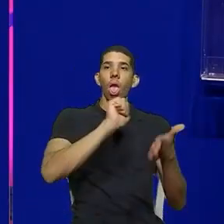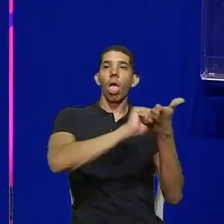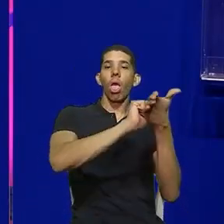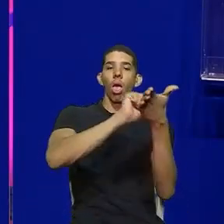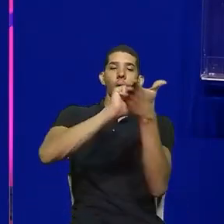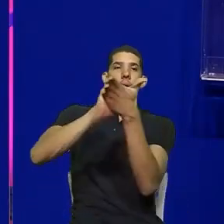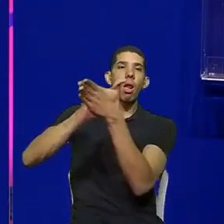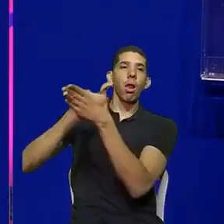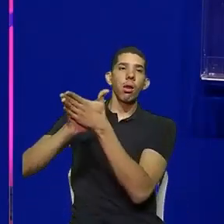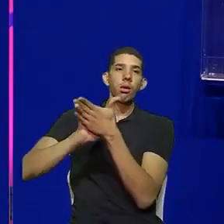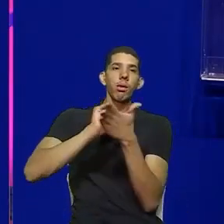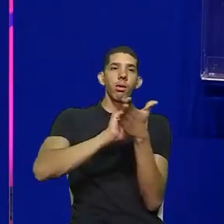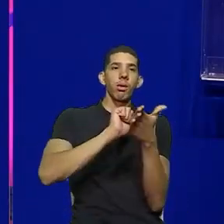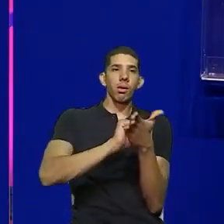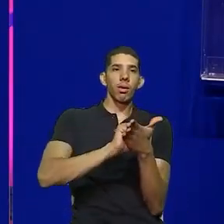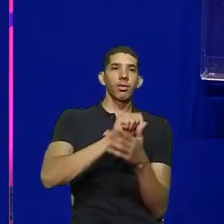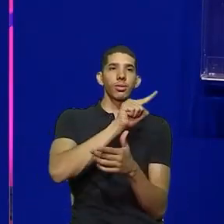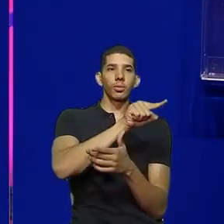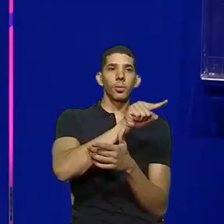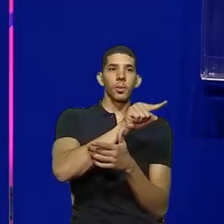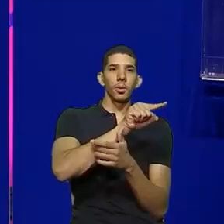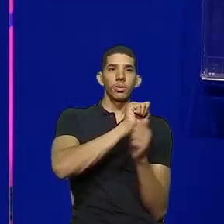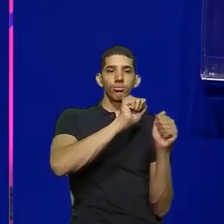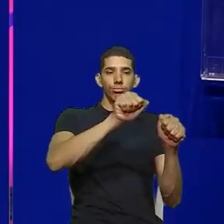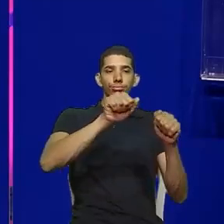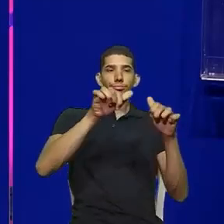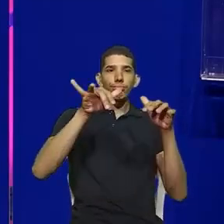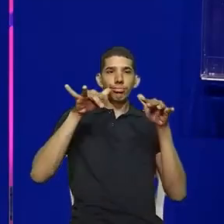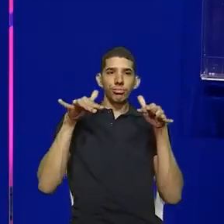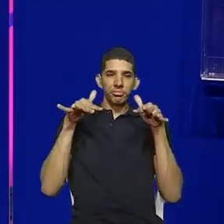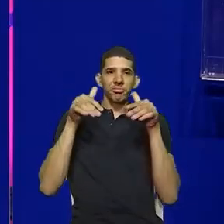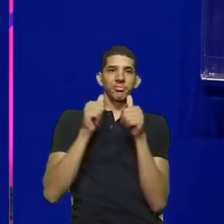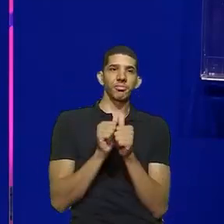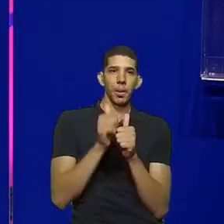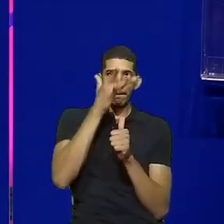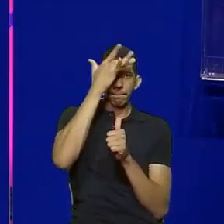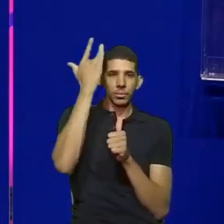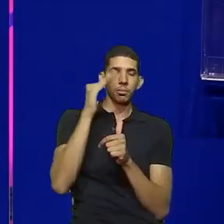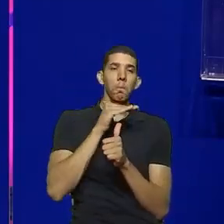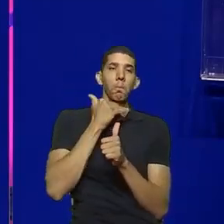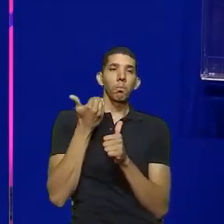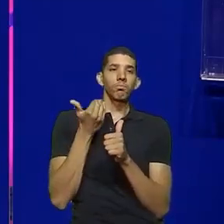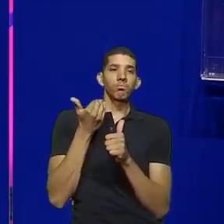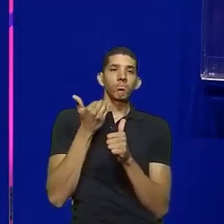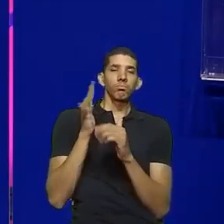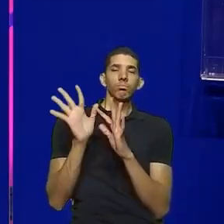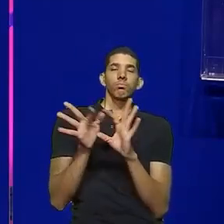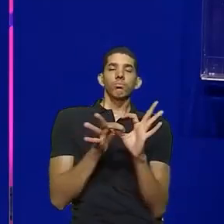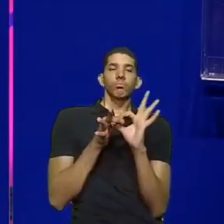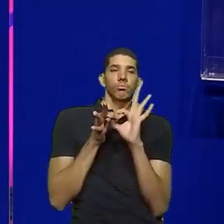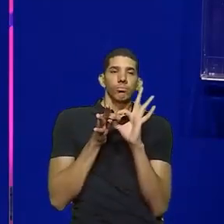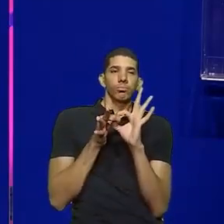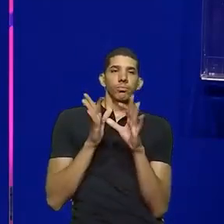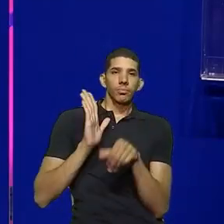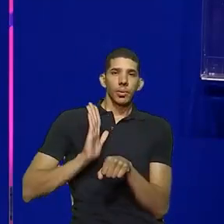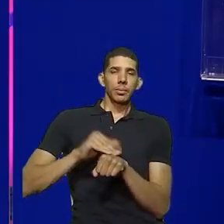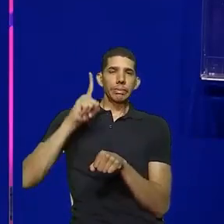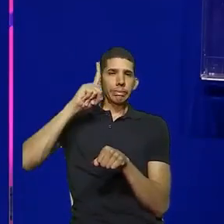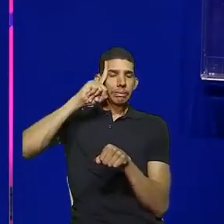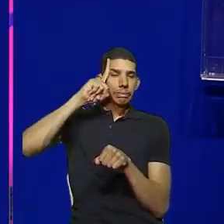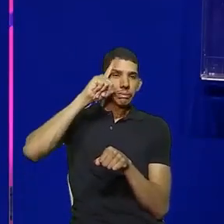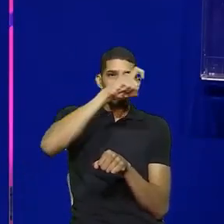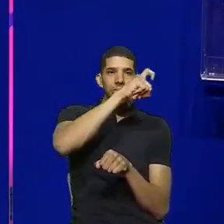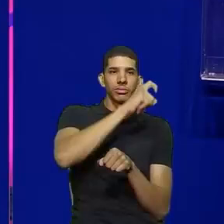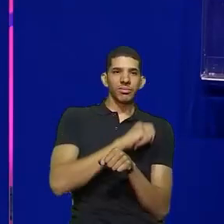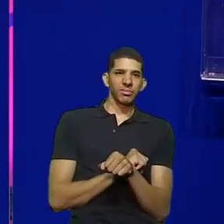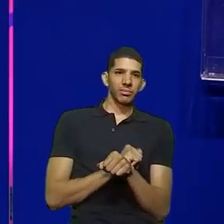ia para a casa daquela pessoa falecida, todo mundo unido, na dor, e